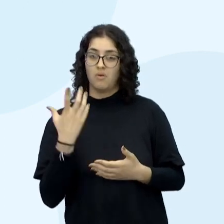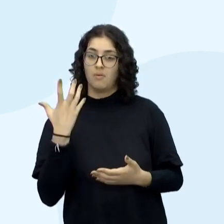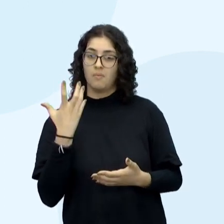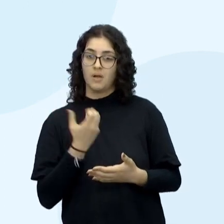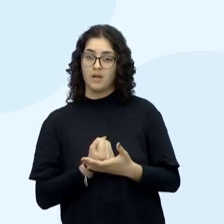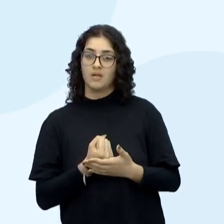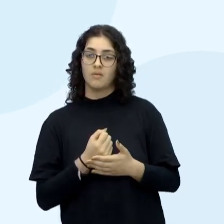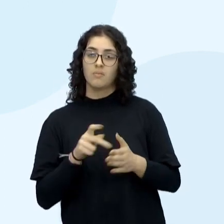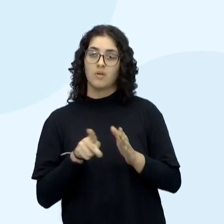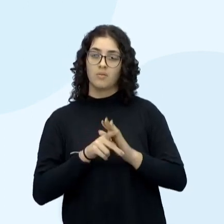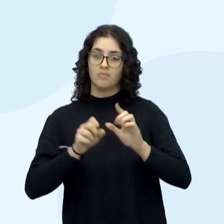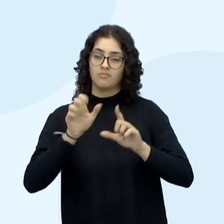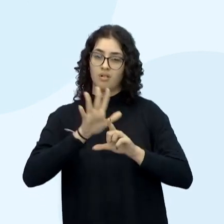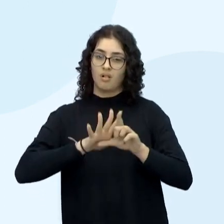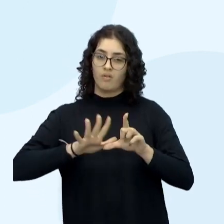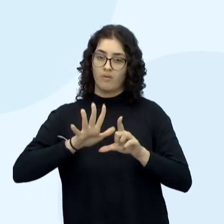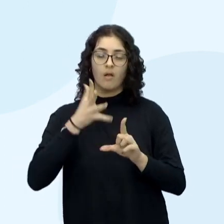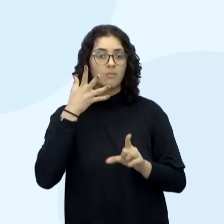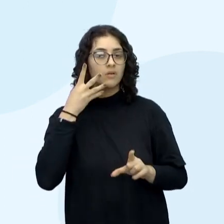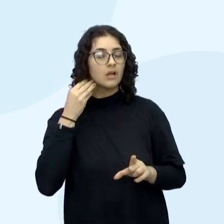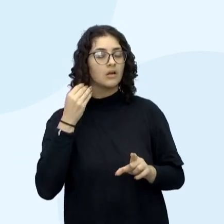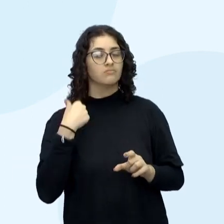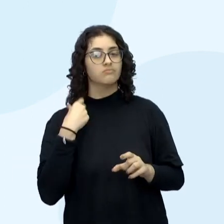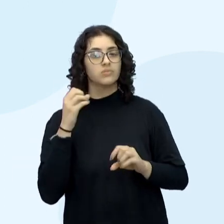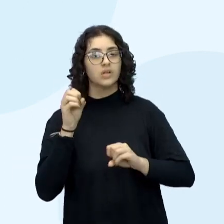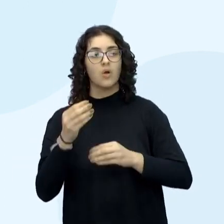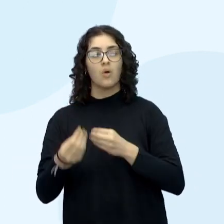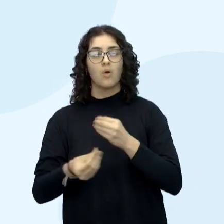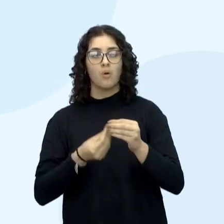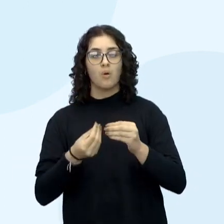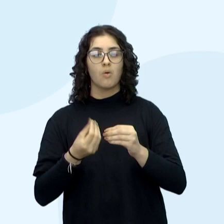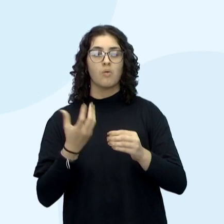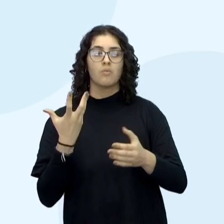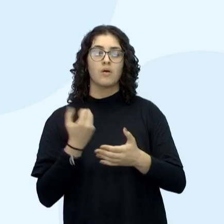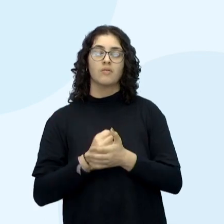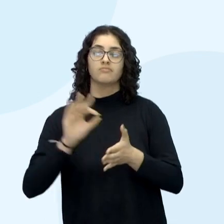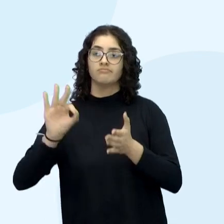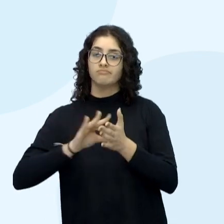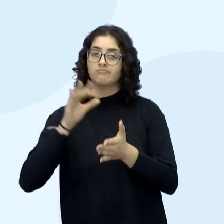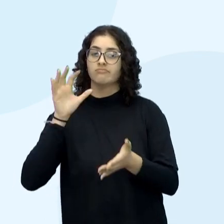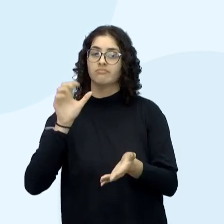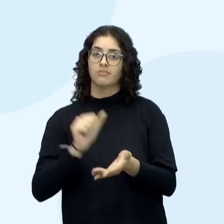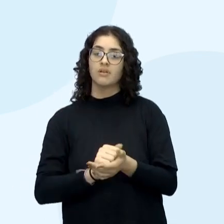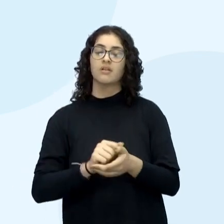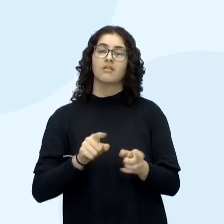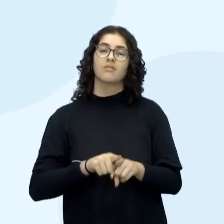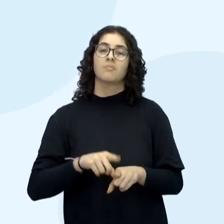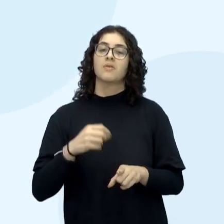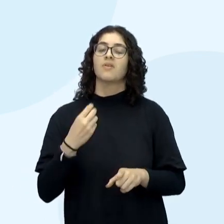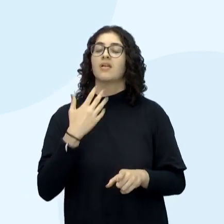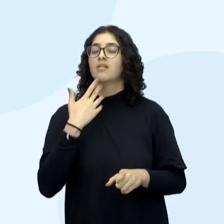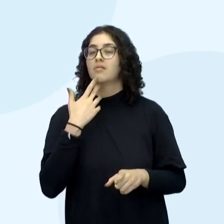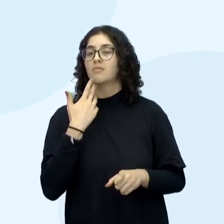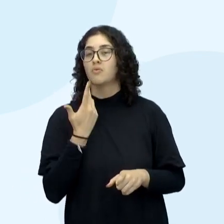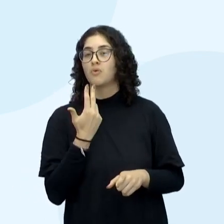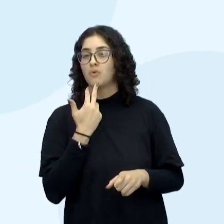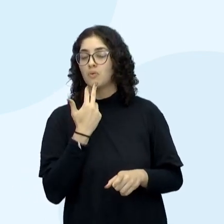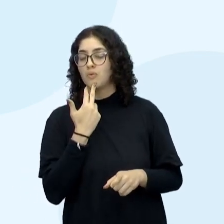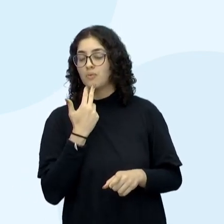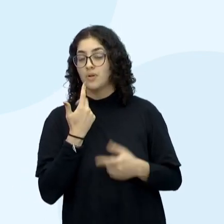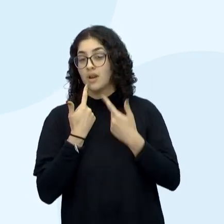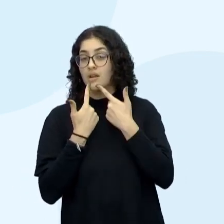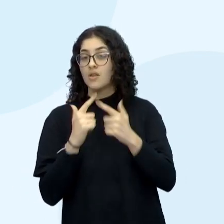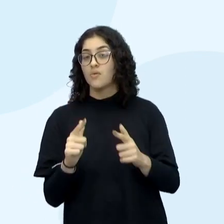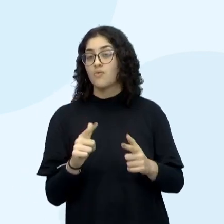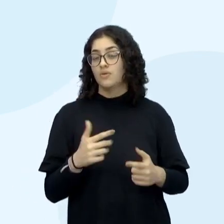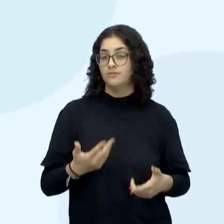Plataforma Scratch. Legal. Eu ensinei os estudantes a baixar a plataforma, se inscrever na plataforma, procurar lá o idioma, né, português brasileiro,